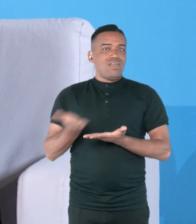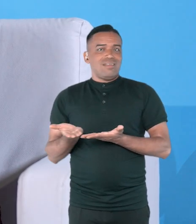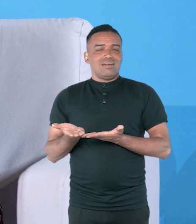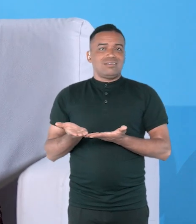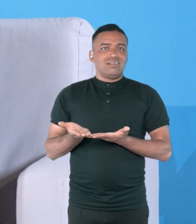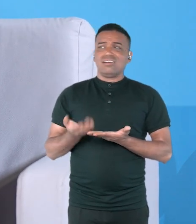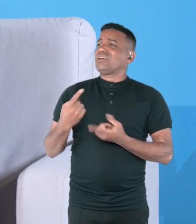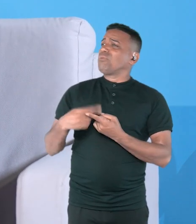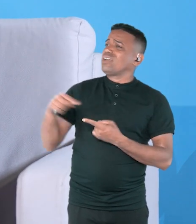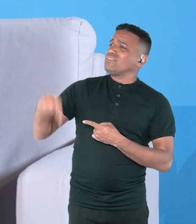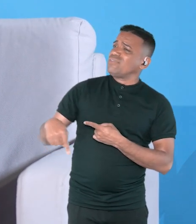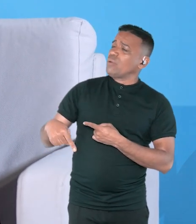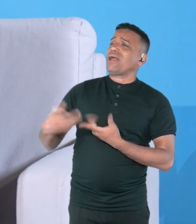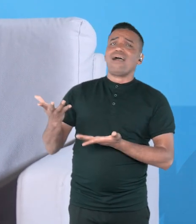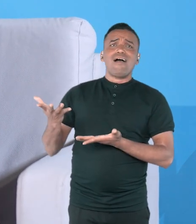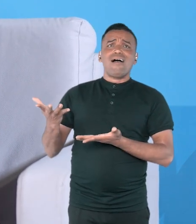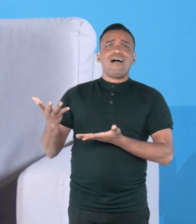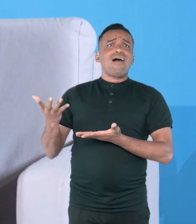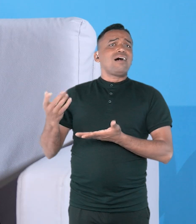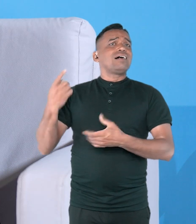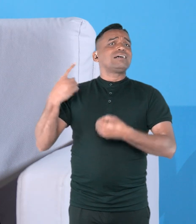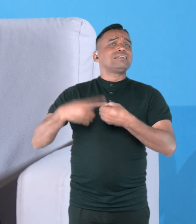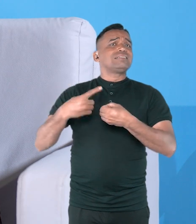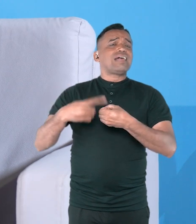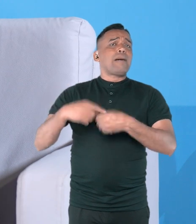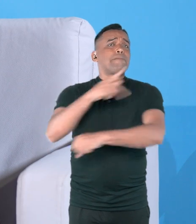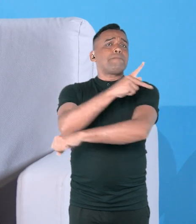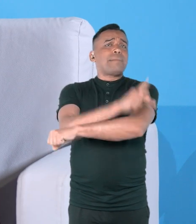você peça um fui, por que você veio para cá, para Paracatu?